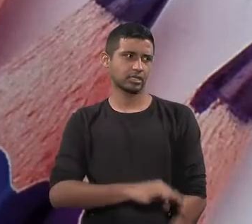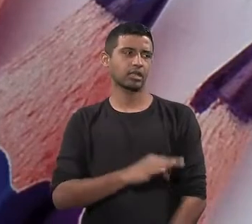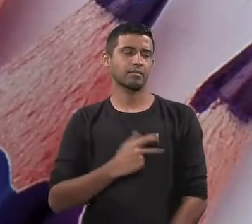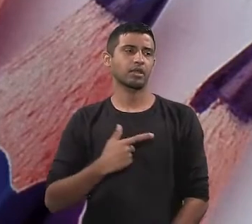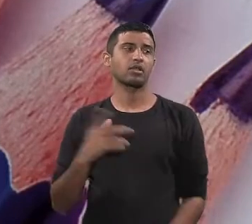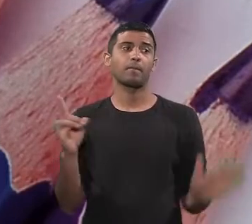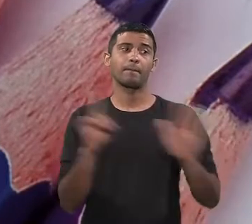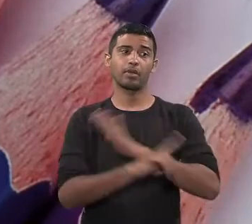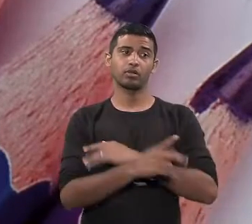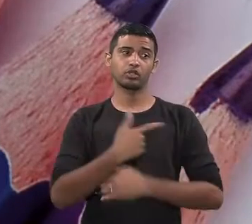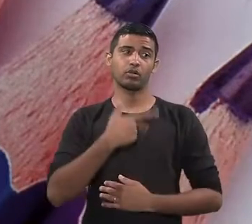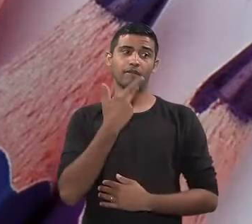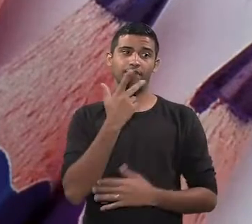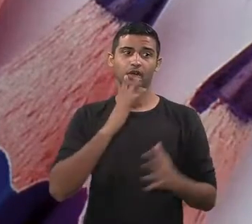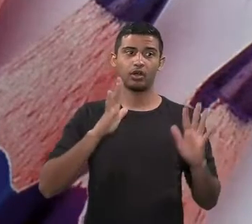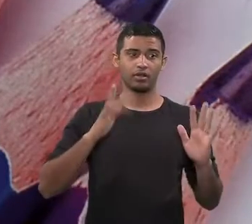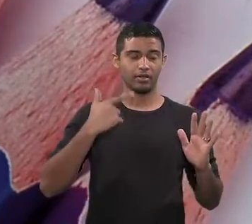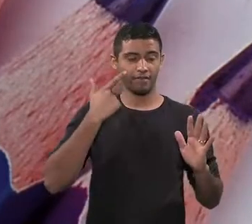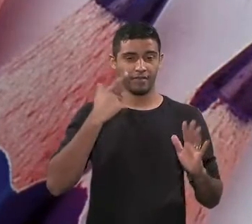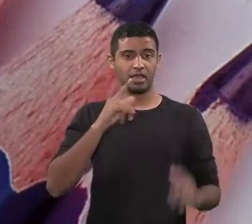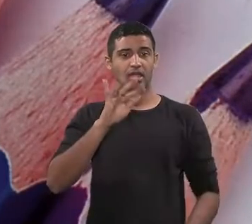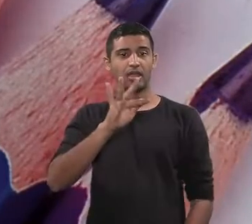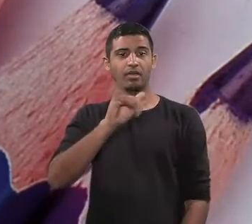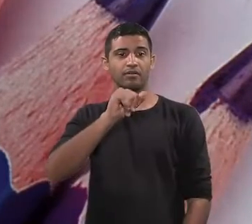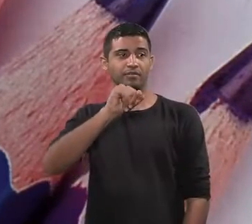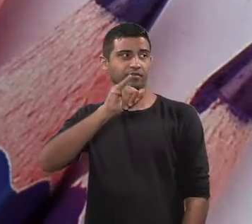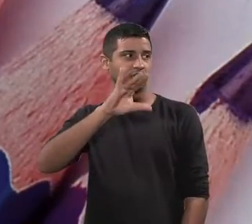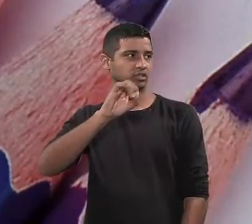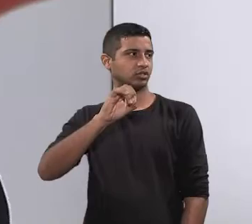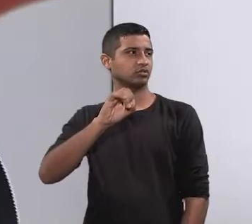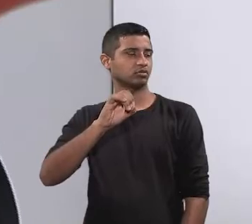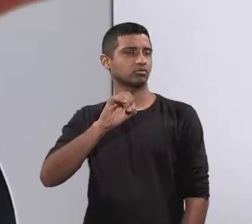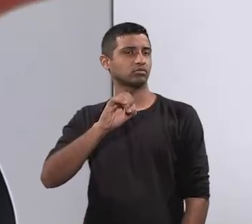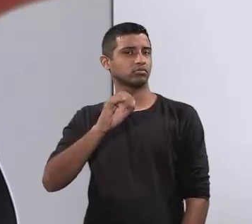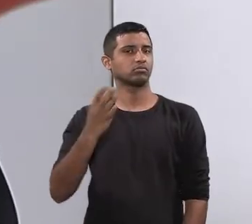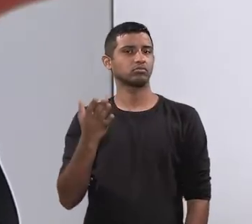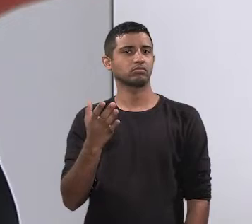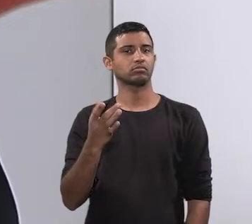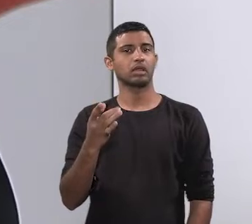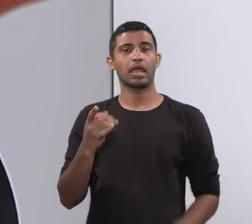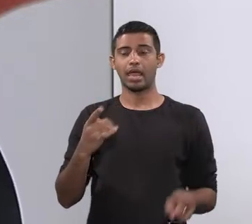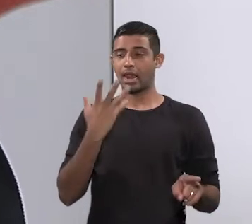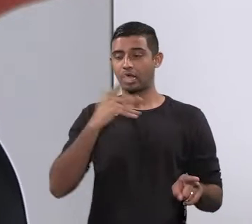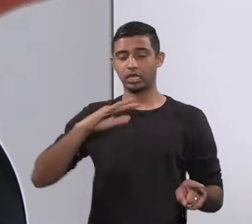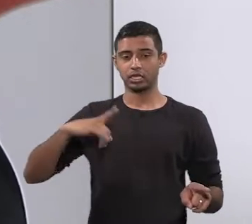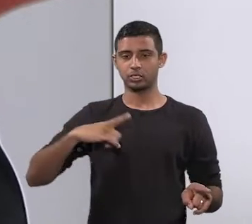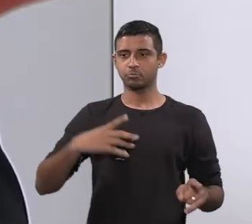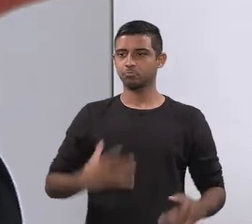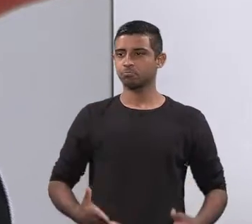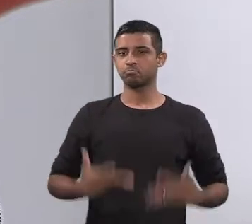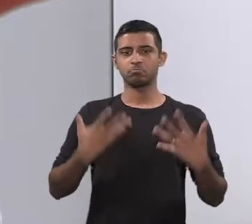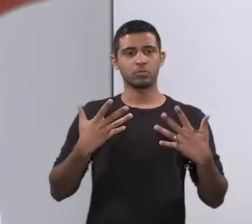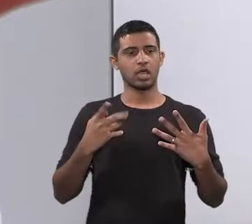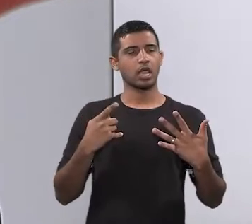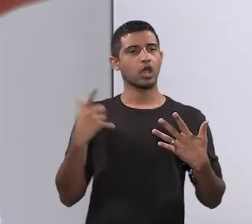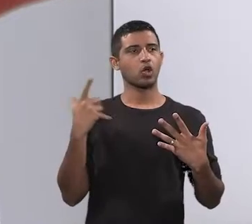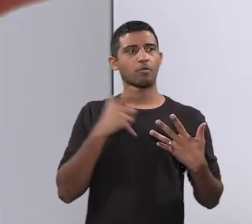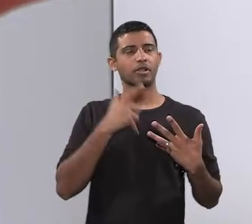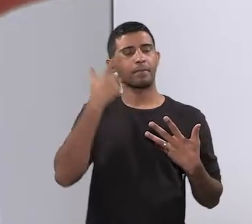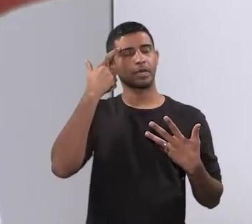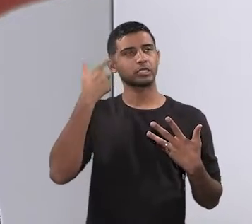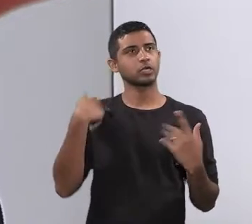com relação a essa questão do físico. Então, ela fica motivada, ela passa